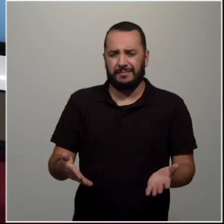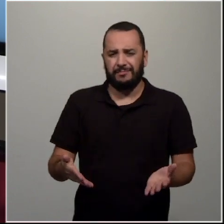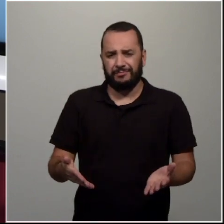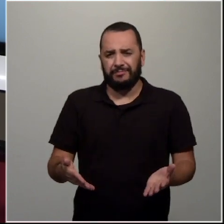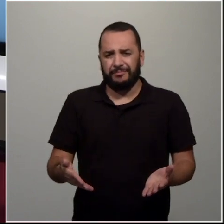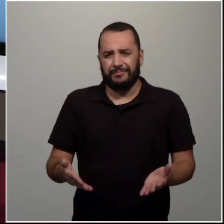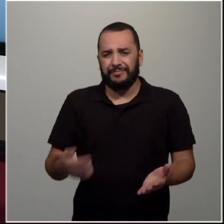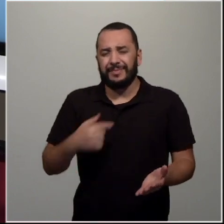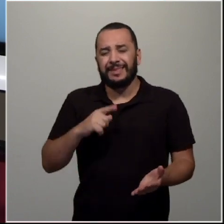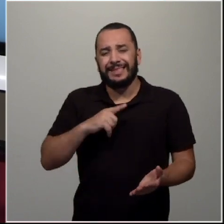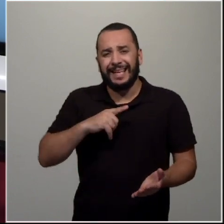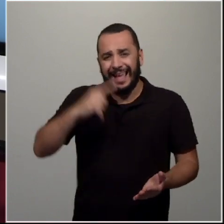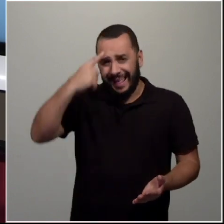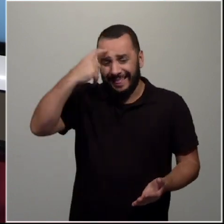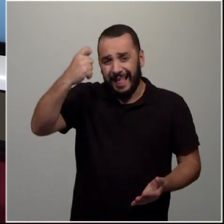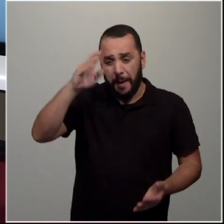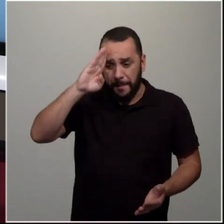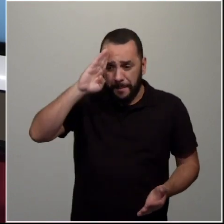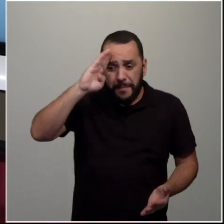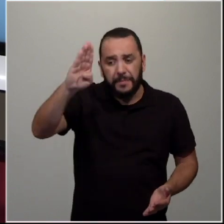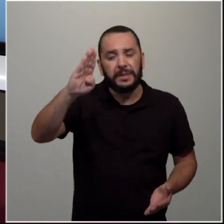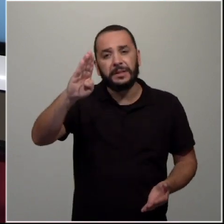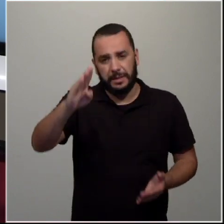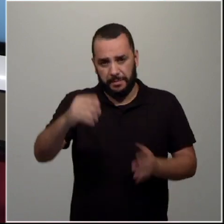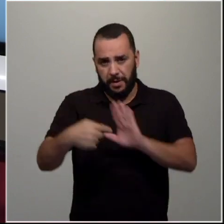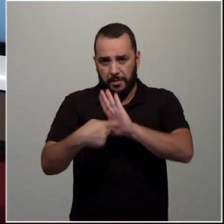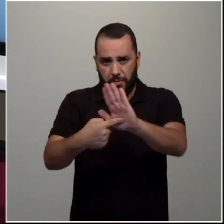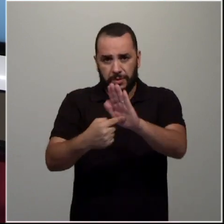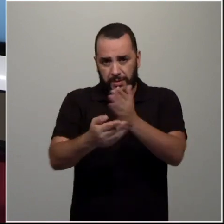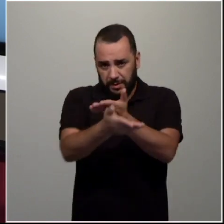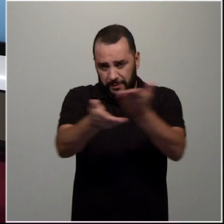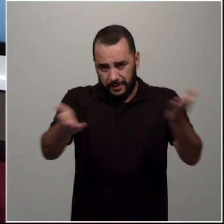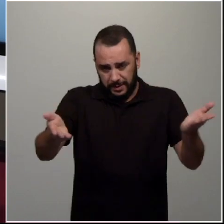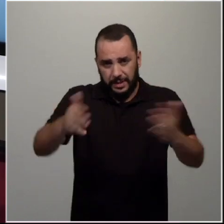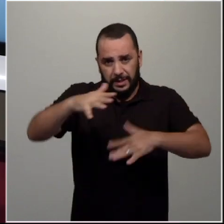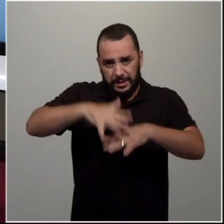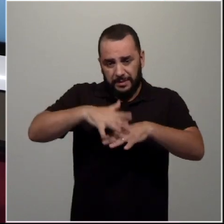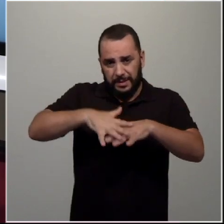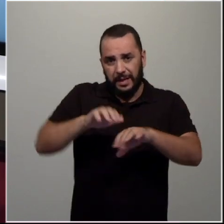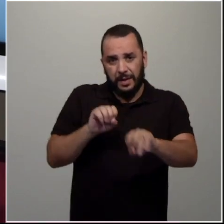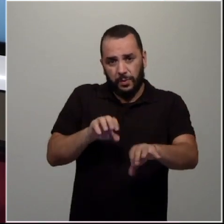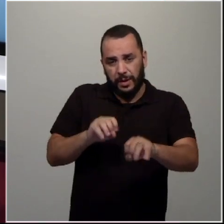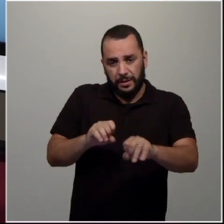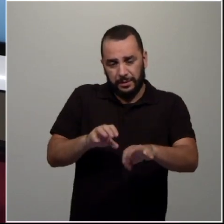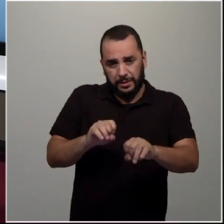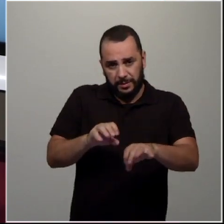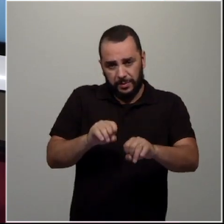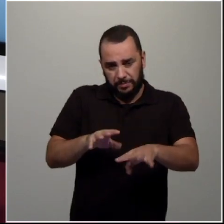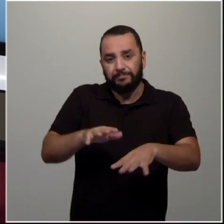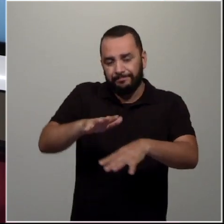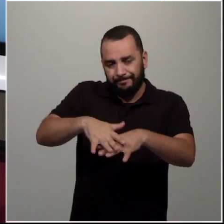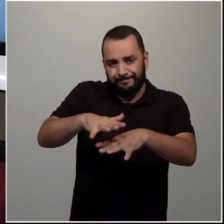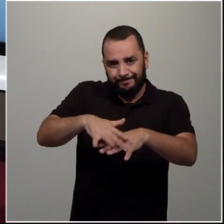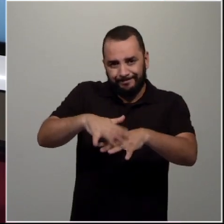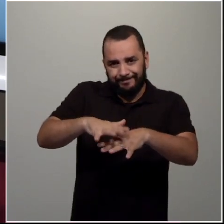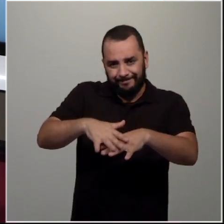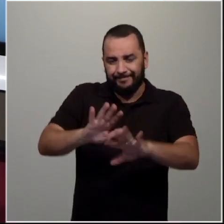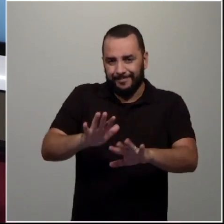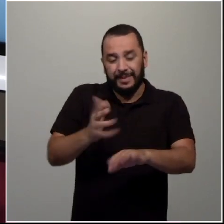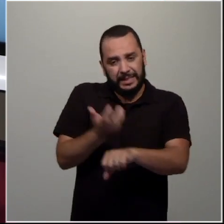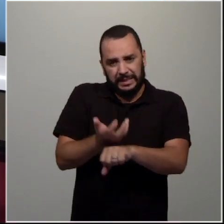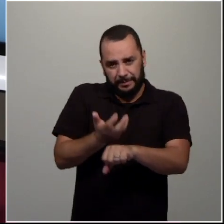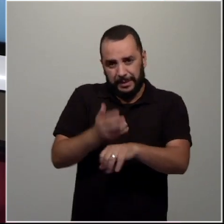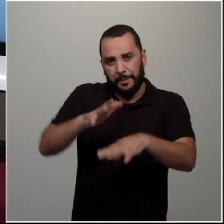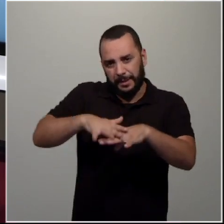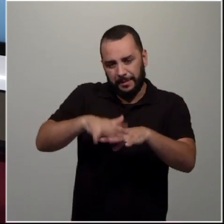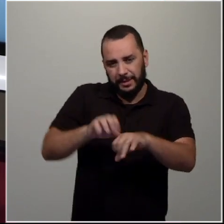idéia esse é o que eu queria passar aqui na disciplina de educação matemática é essa visão que eu tenho